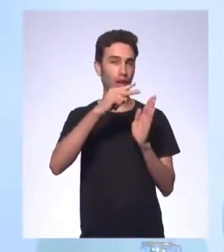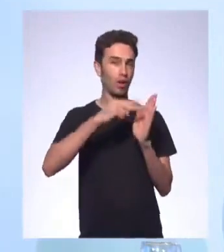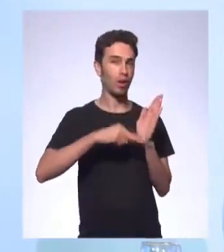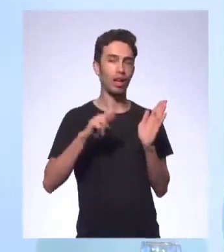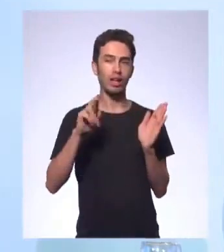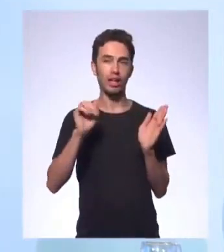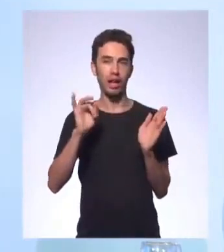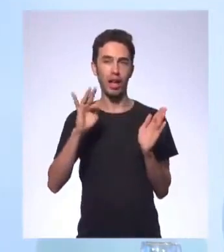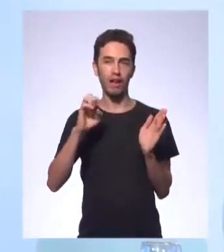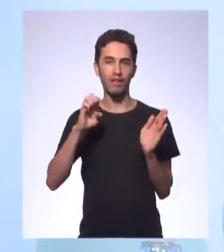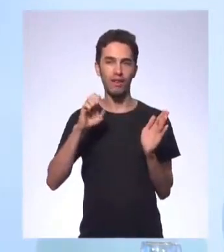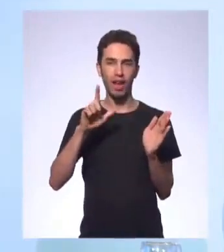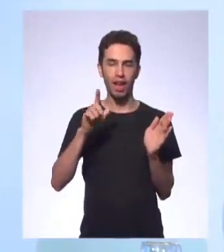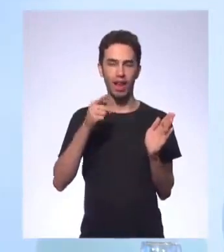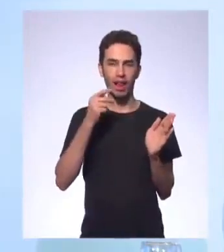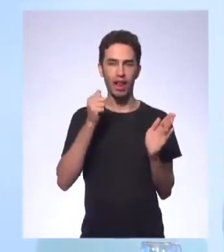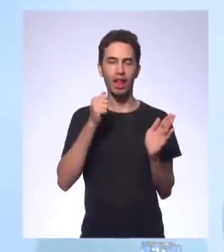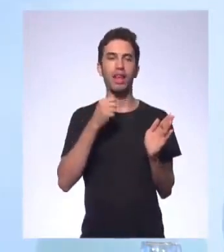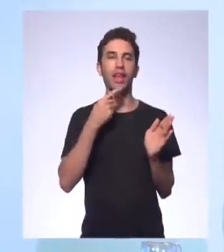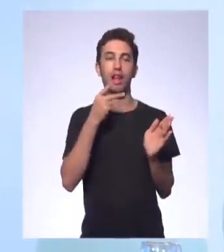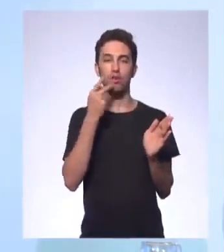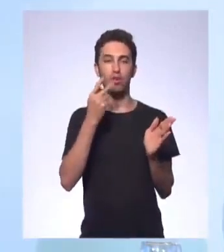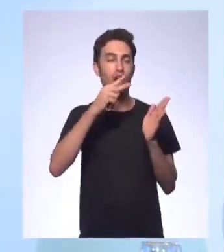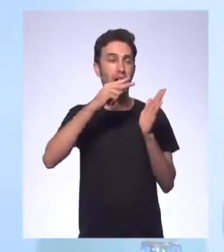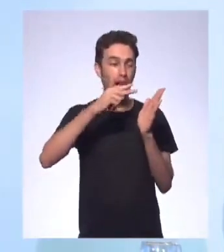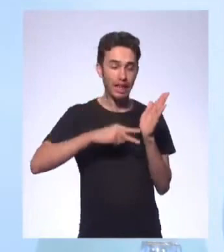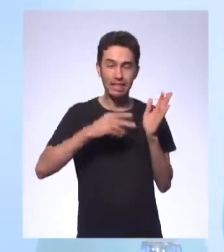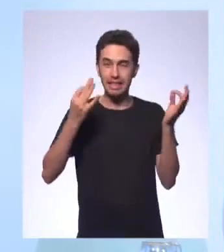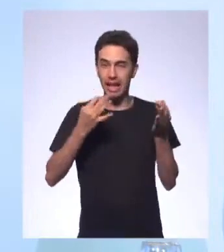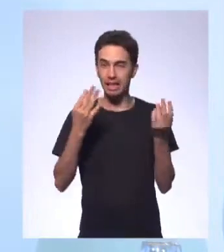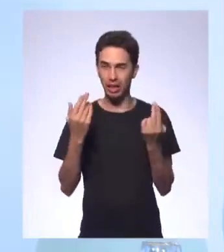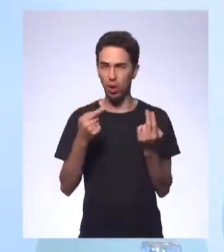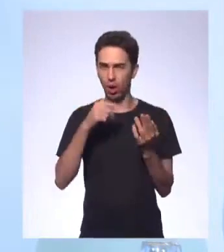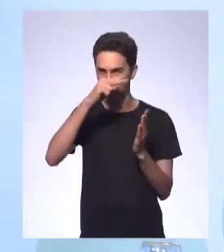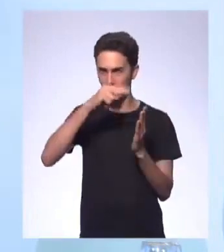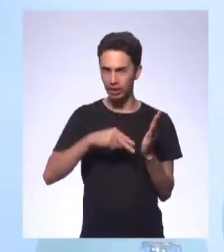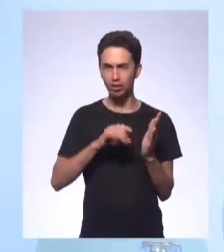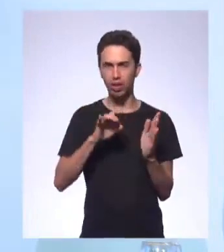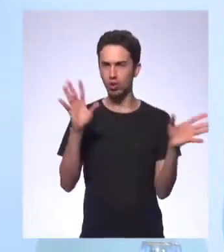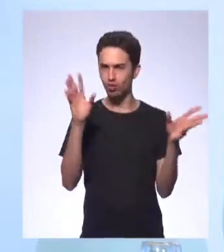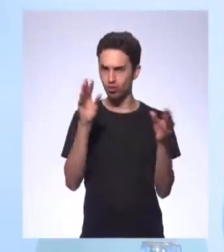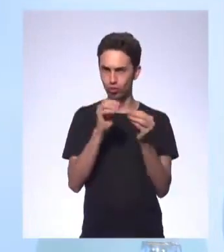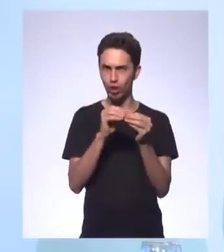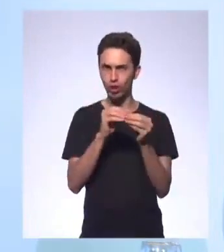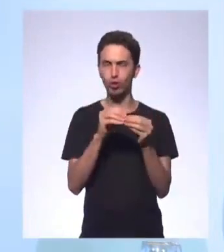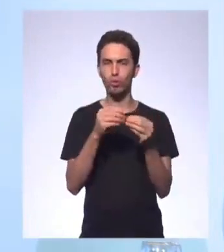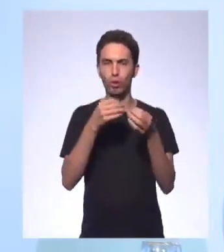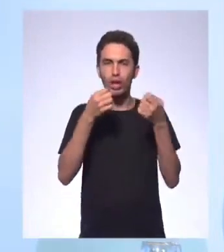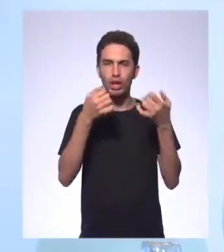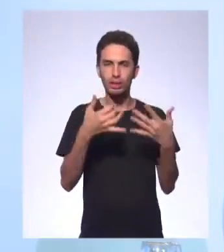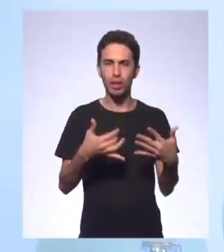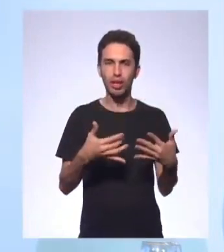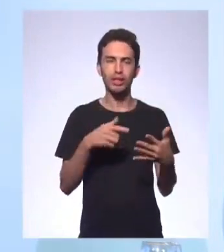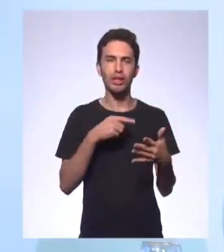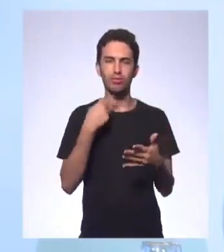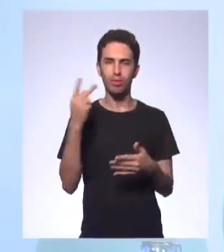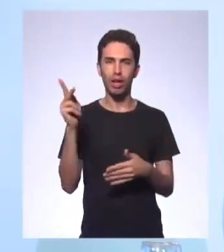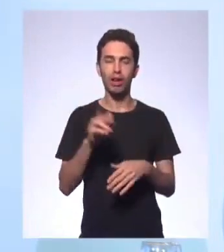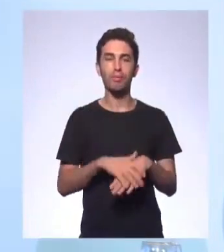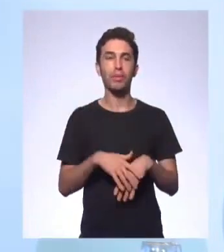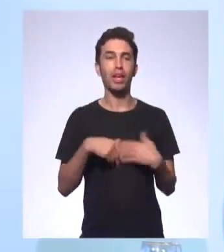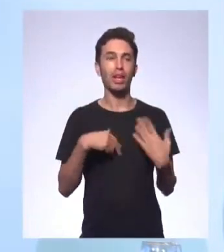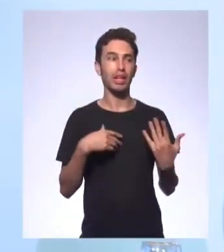vocês me mandaram. Eu não vou dizer exatamente com as palavras dela, vou fazer um resumo da mensagem que ela me mandou, eu achei muito interessante. Ela falou